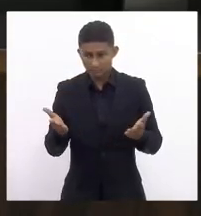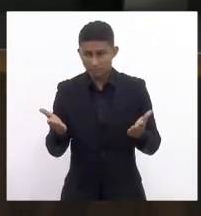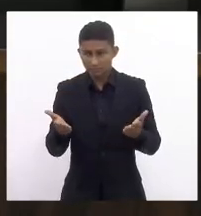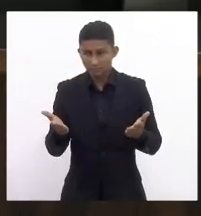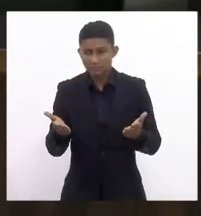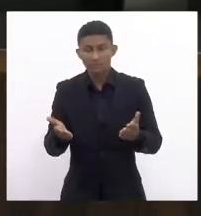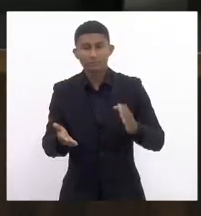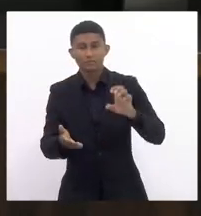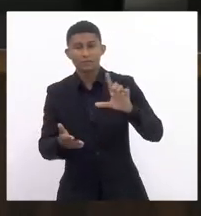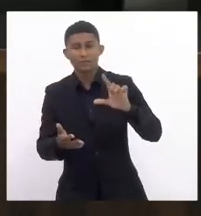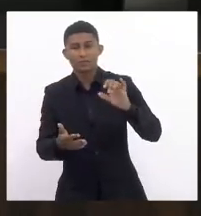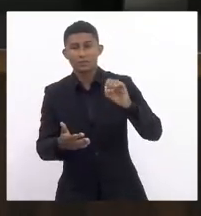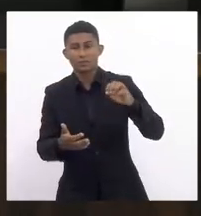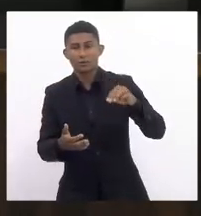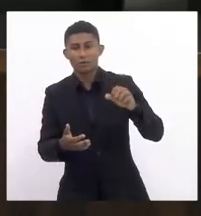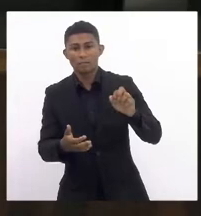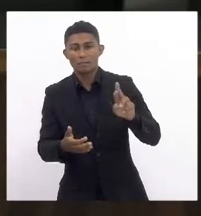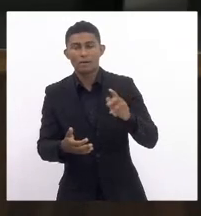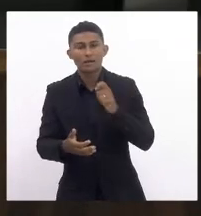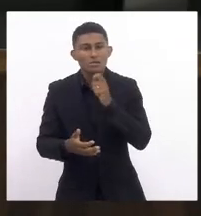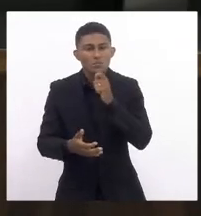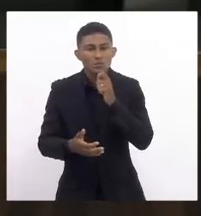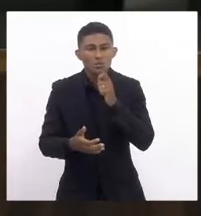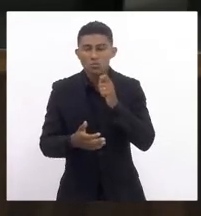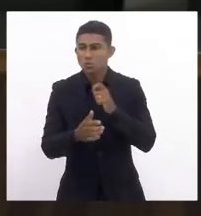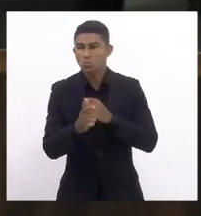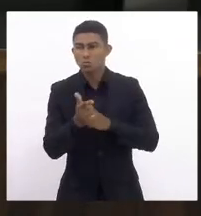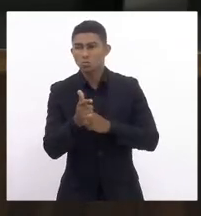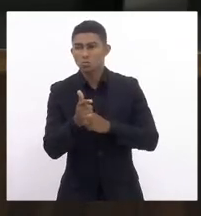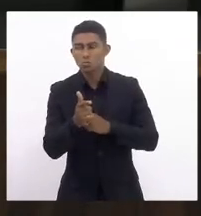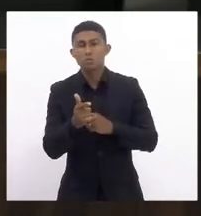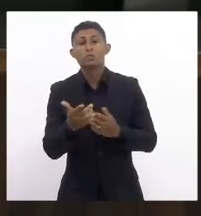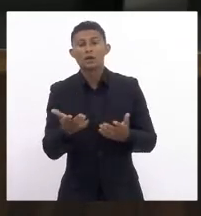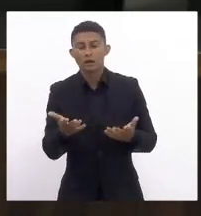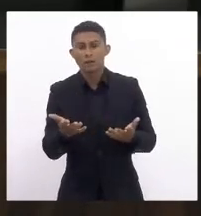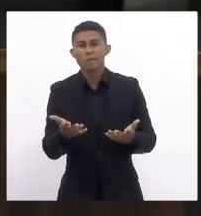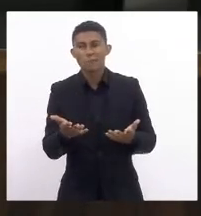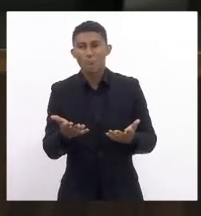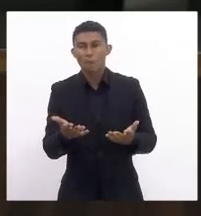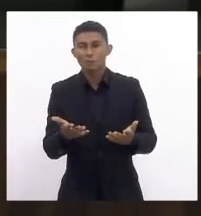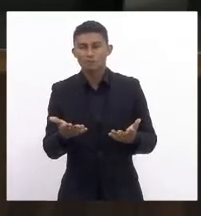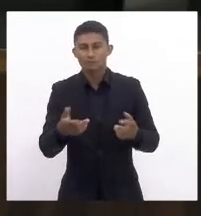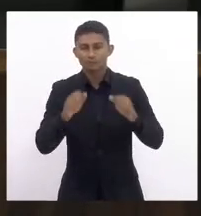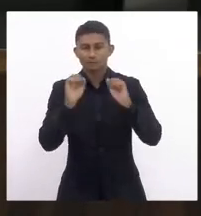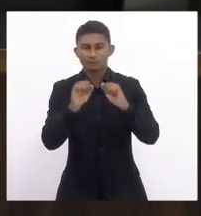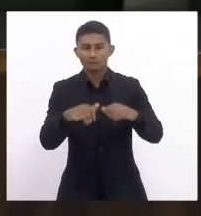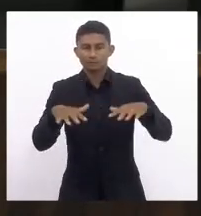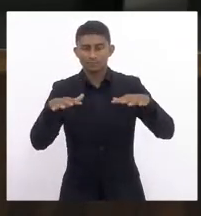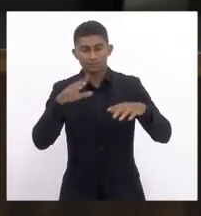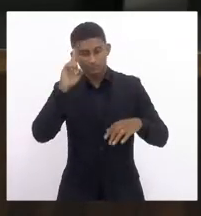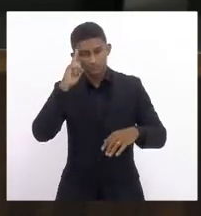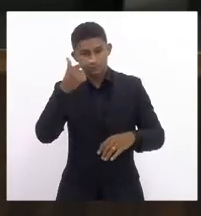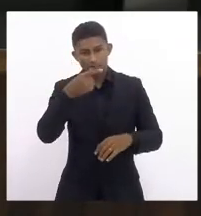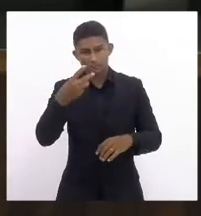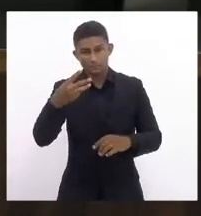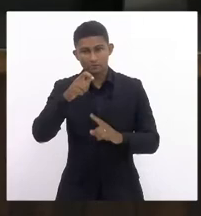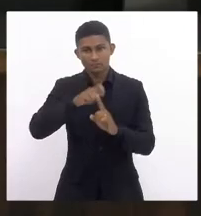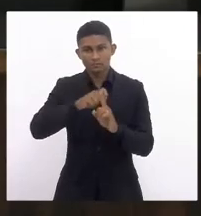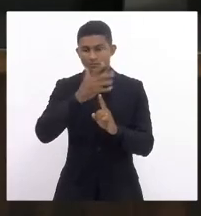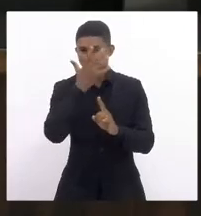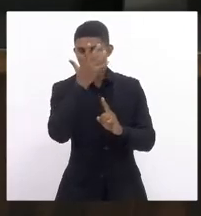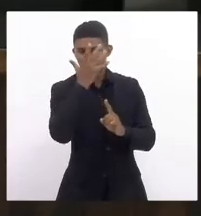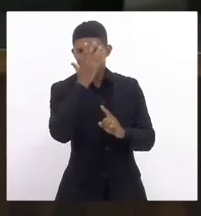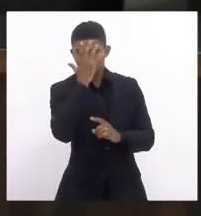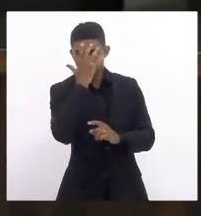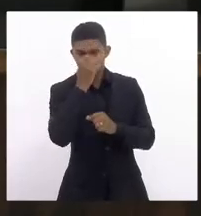Deputado Eliomar, está sem som. Então vamos à sessão ordinária do dia 23 de fevereiro de 2022.